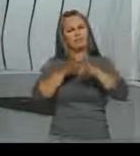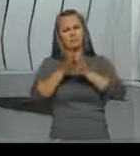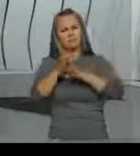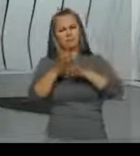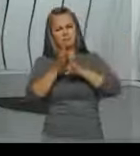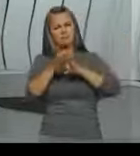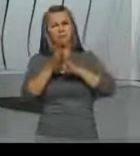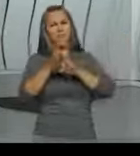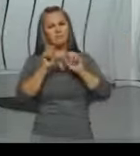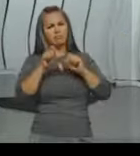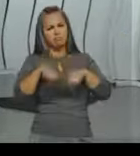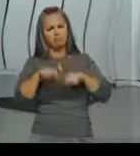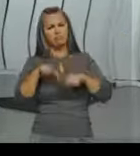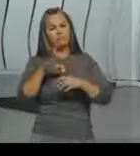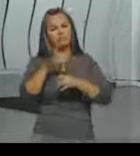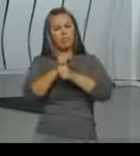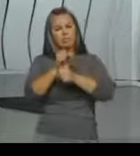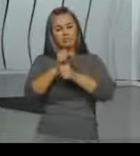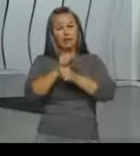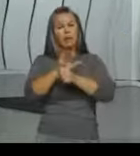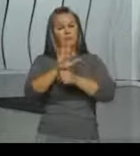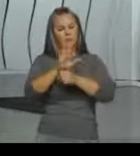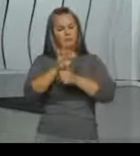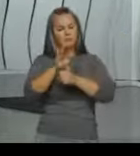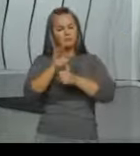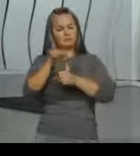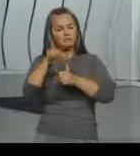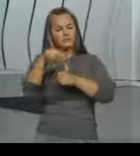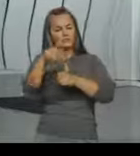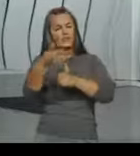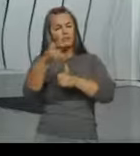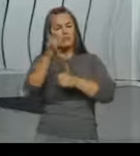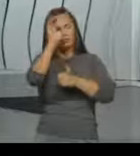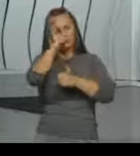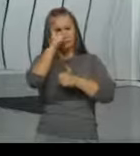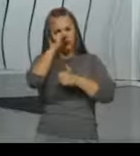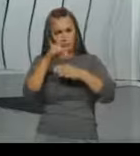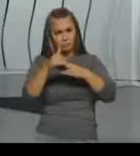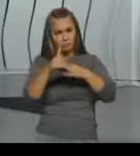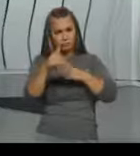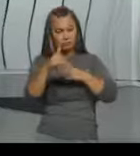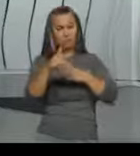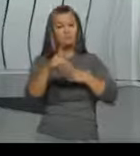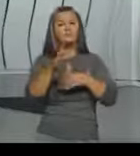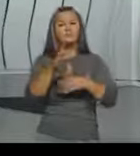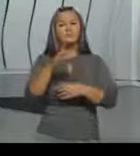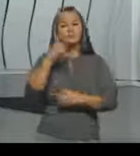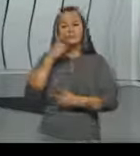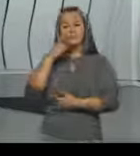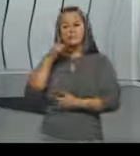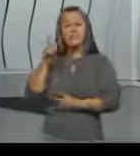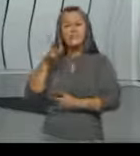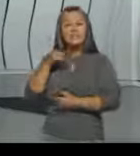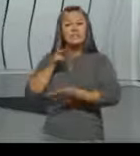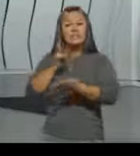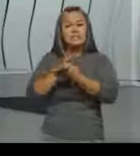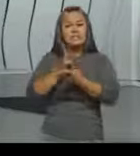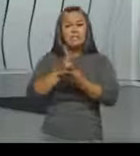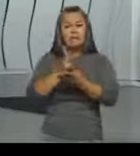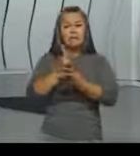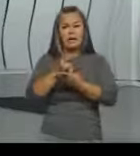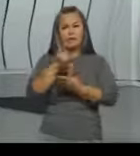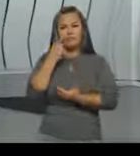gente calcular isso aí, beleza? Vamos seguir. Isso era de grau para radiano. E toda vez que você escrever o número, vou pegar